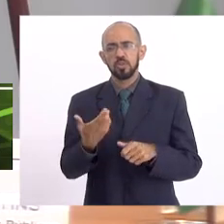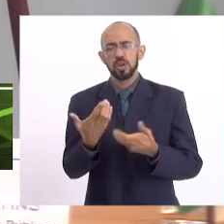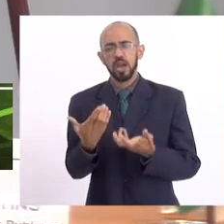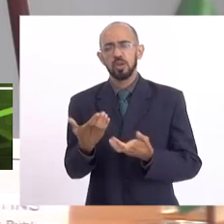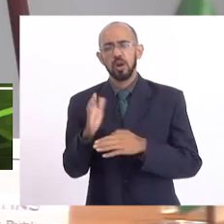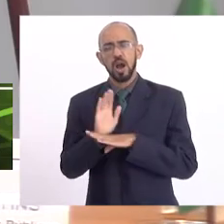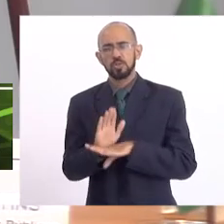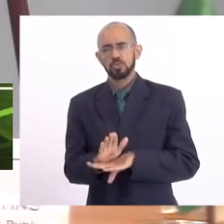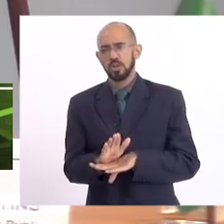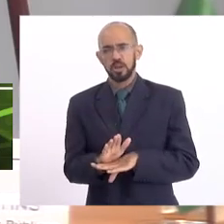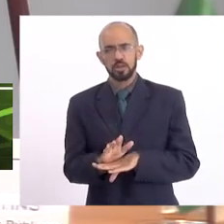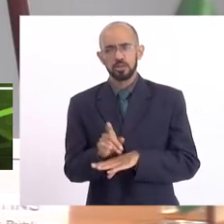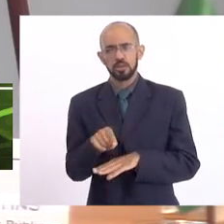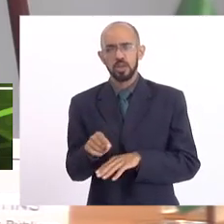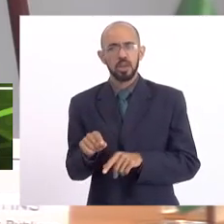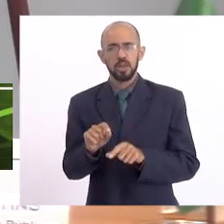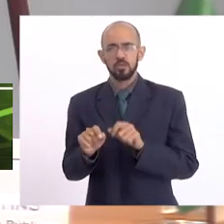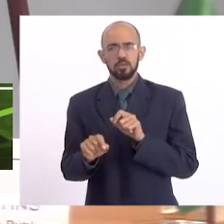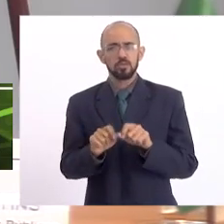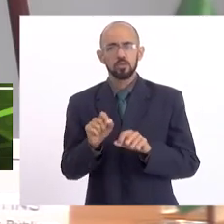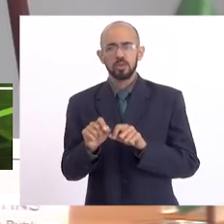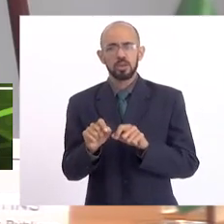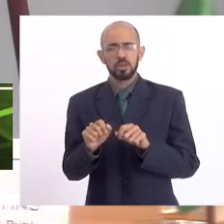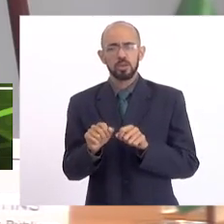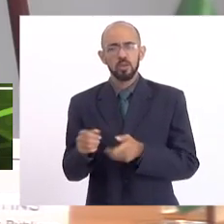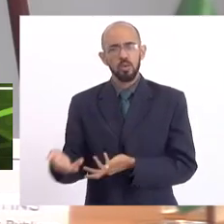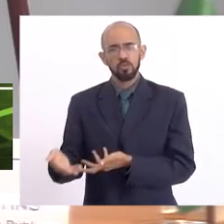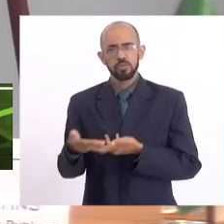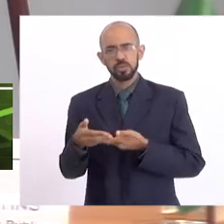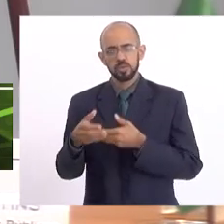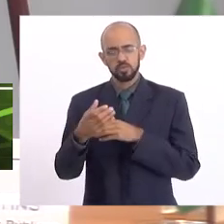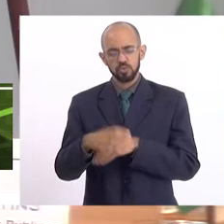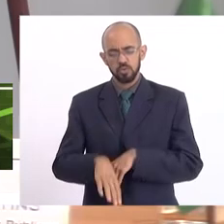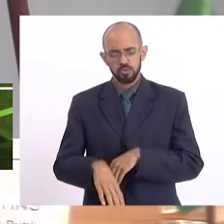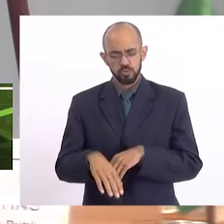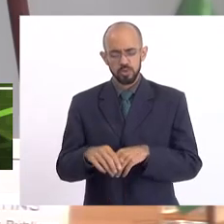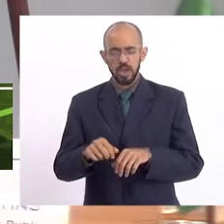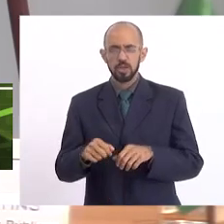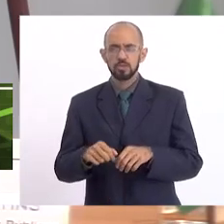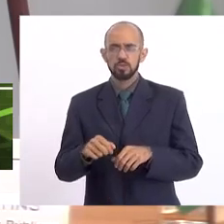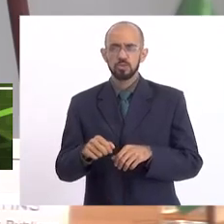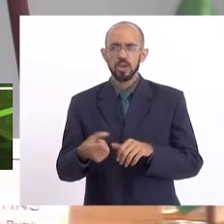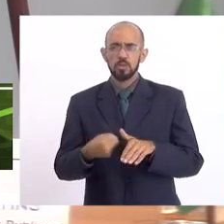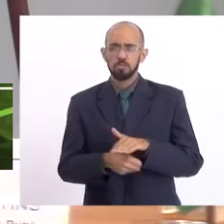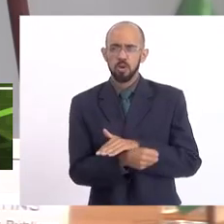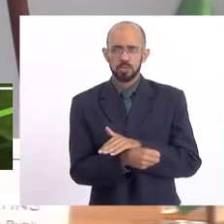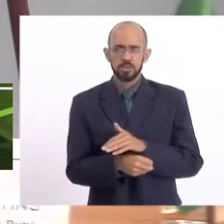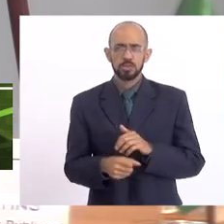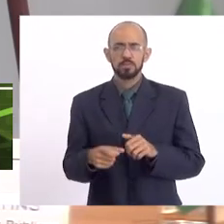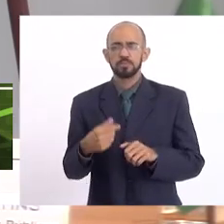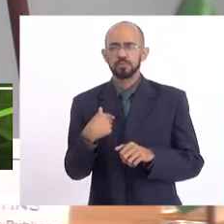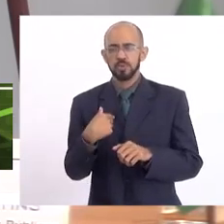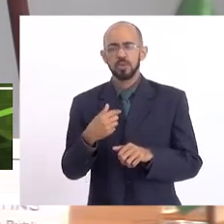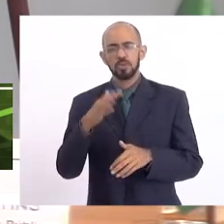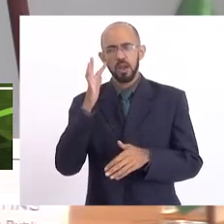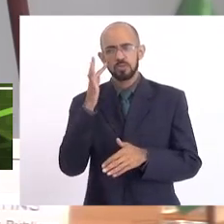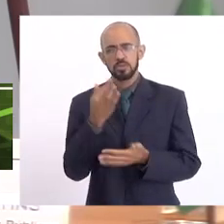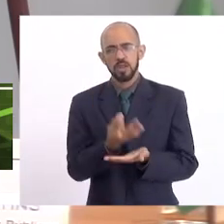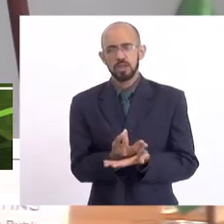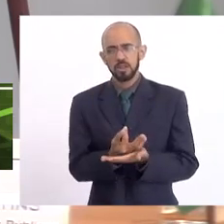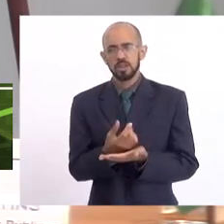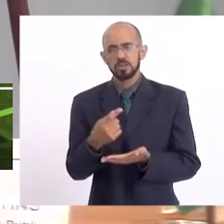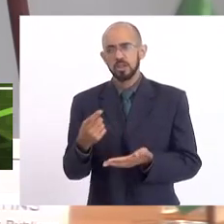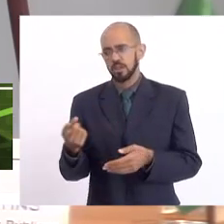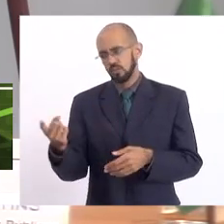ajudar. E ajudar é chamando esses concursados. E eu tenho certeza, diretor Pobel, que você é um aliado